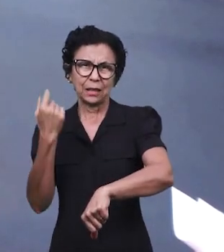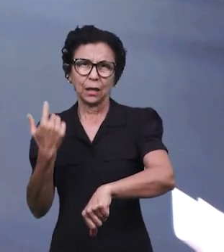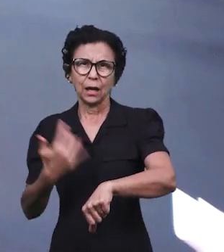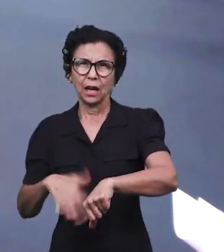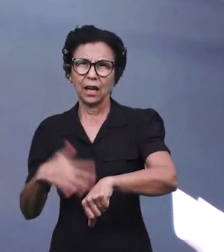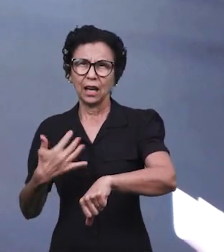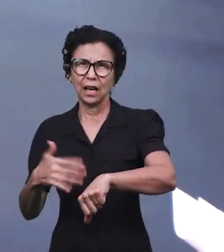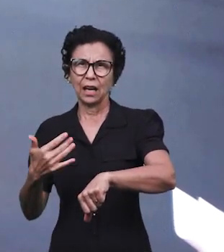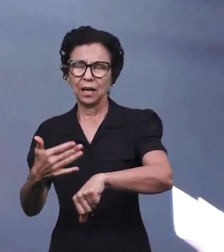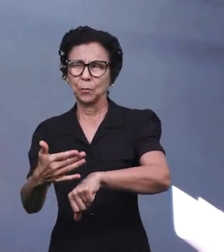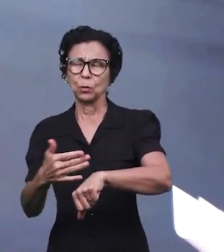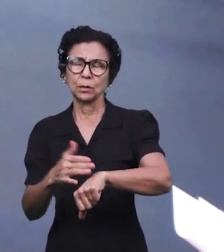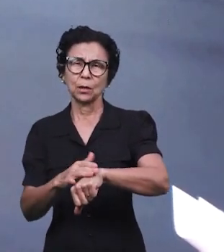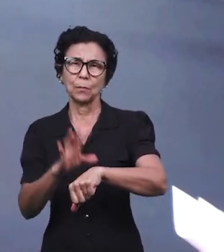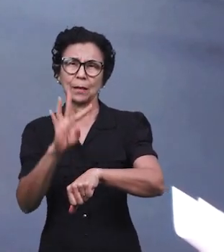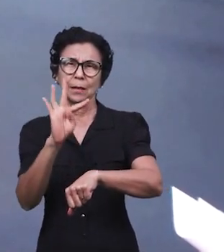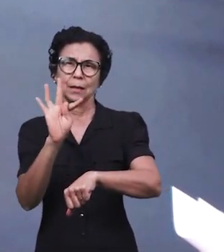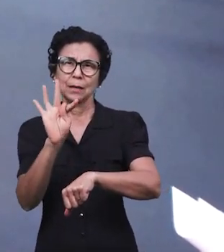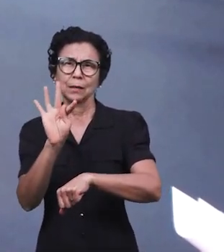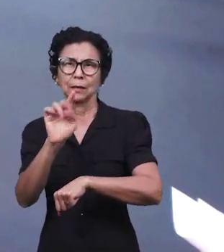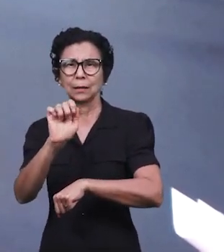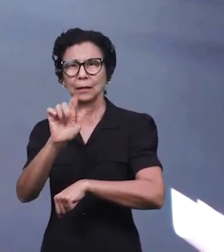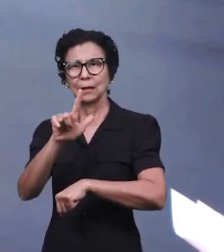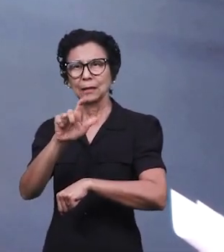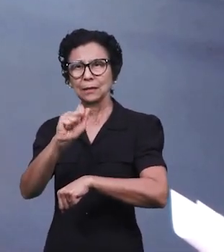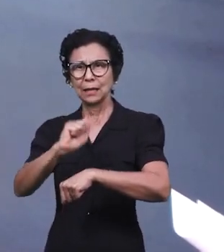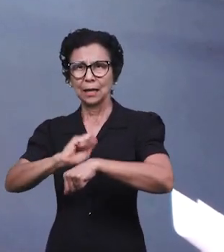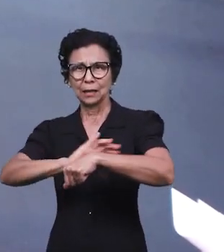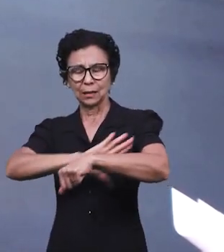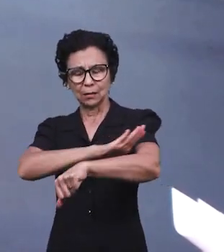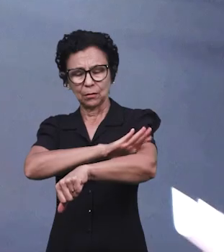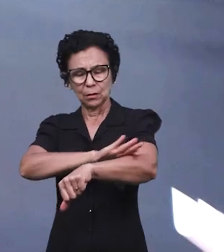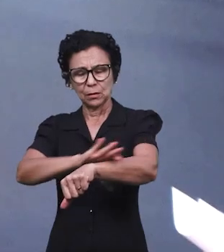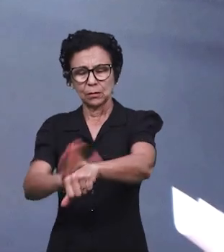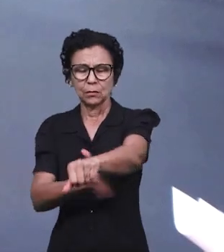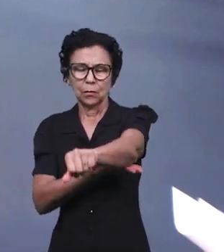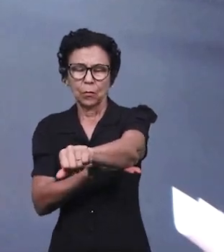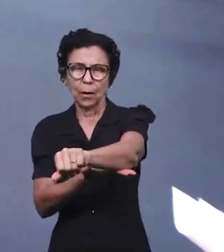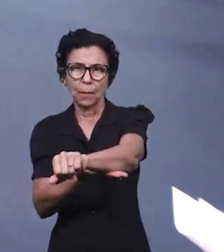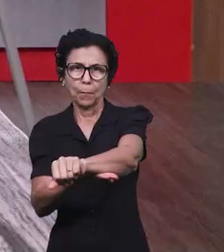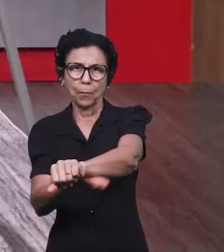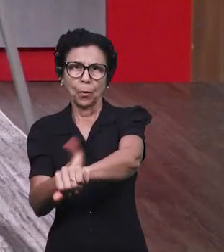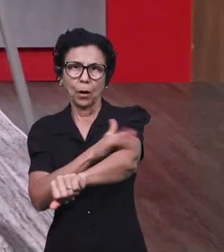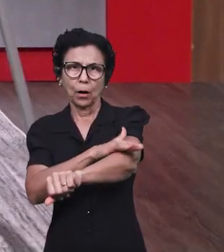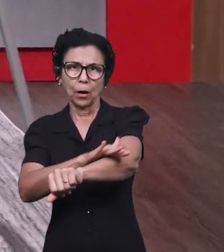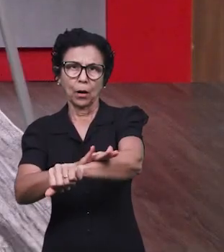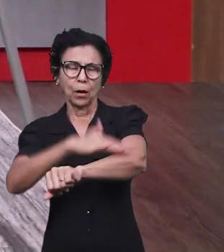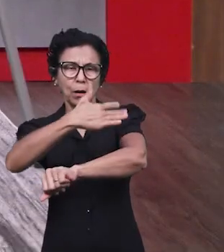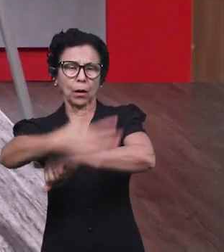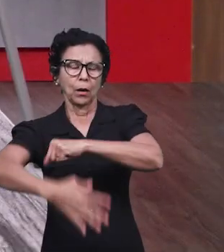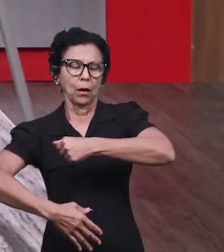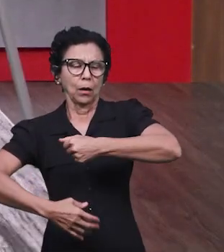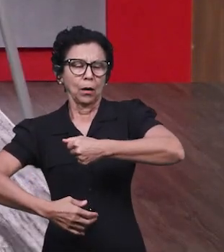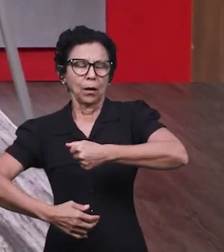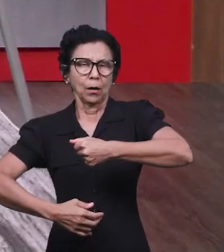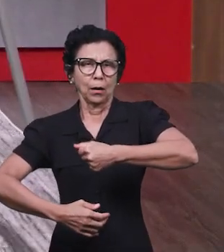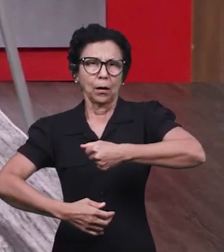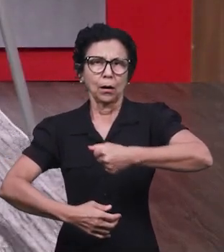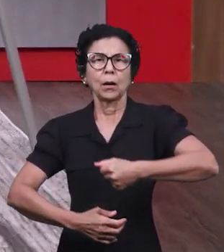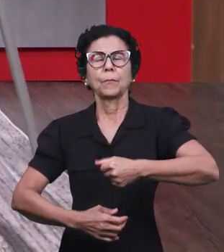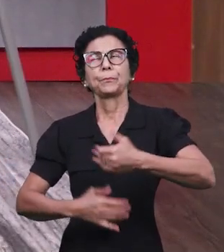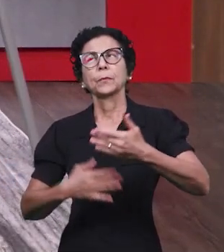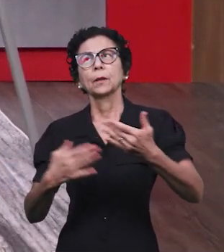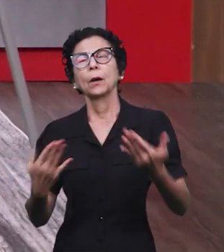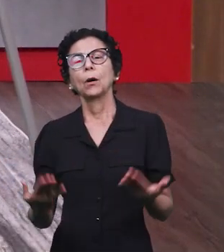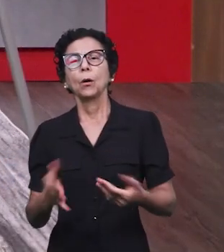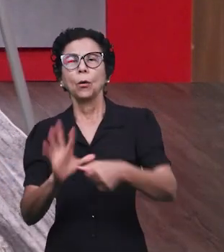tala, uma luva, uma gás dentro de casa, para que até mesmo, né, um esparadrapo, para você fazer um